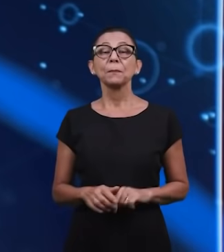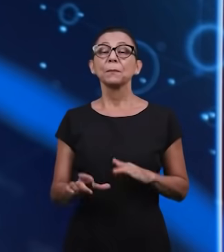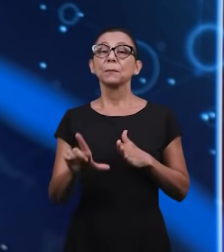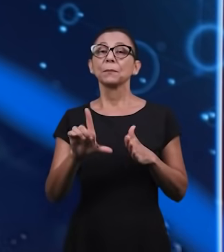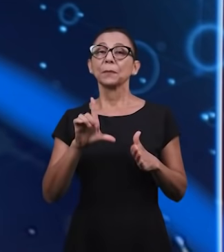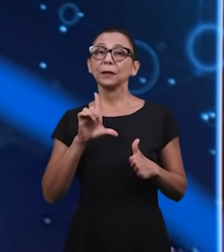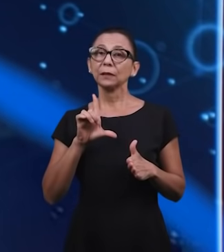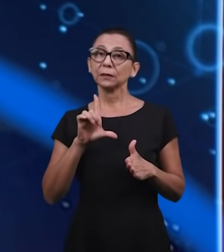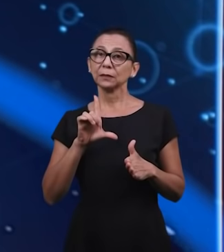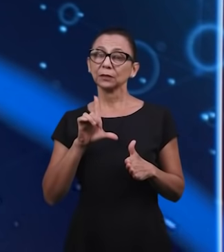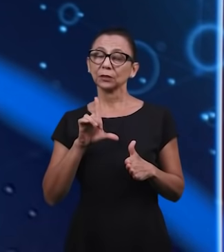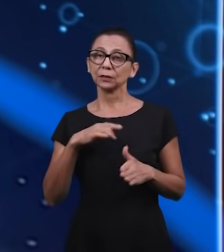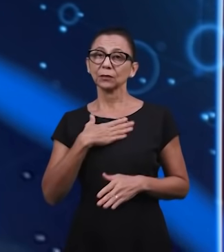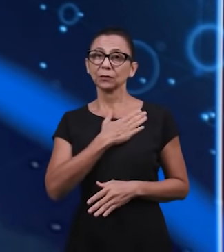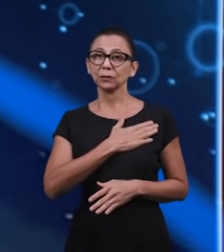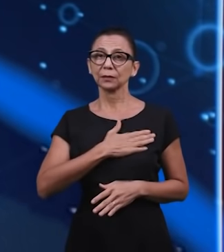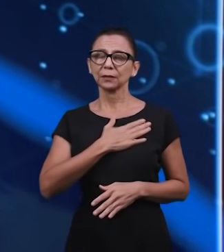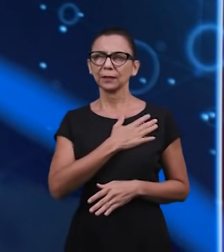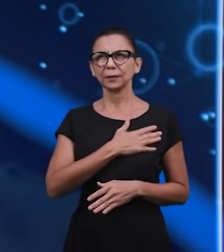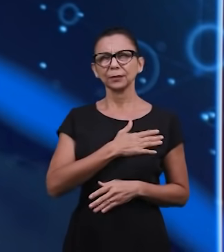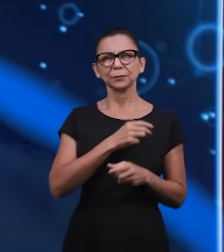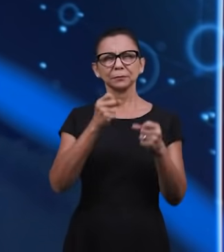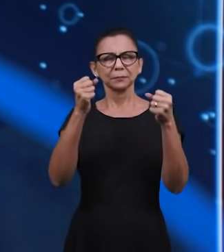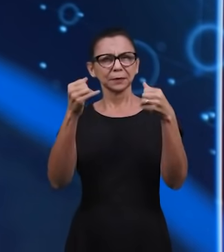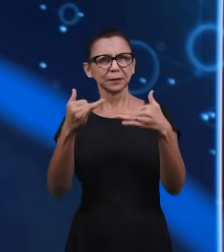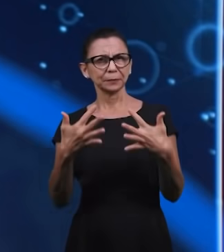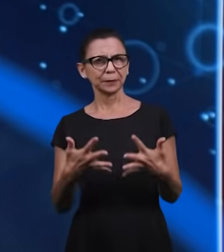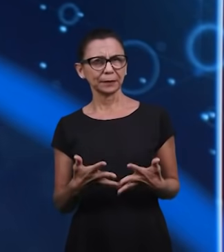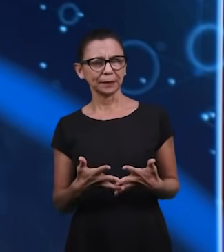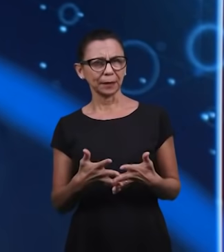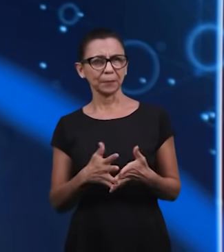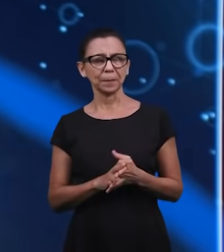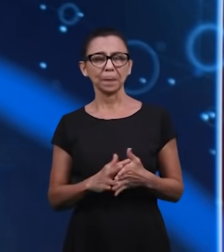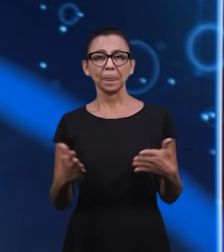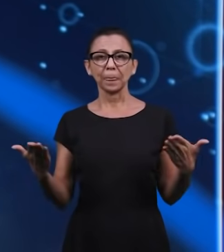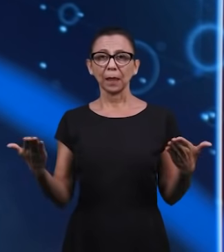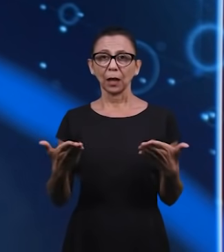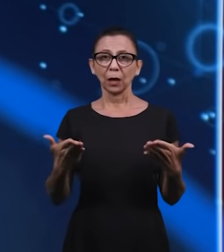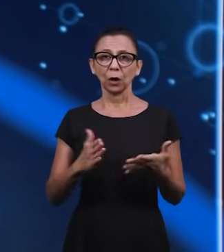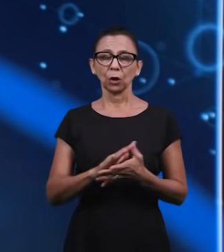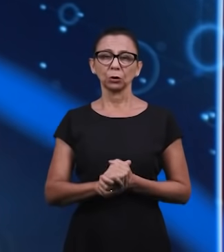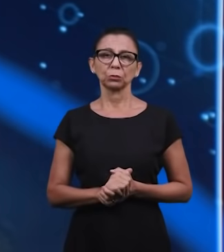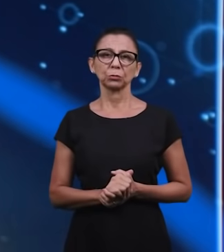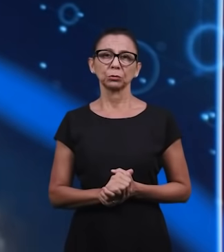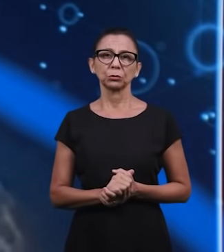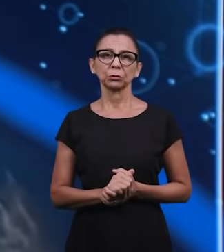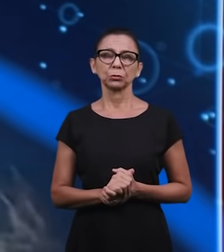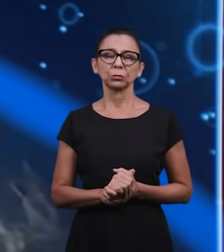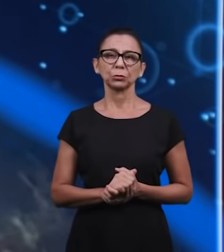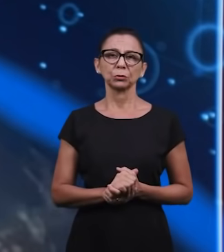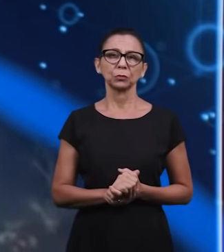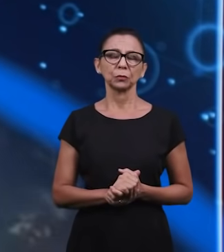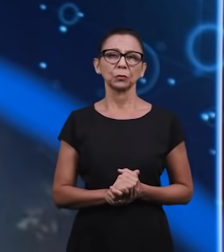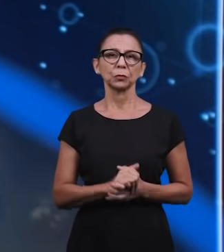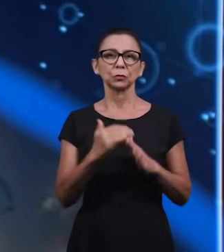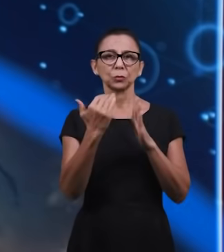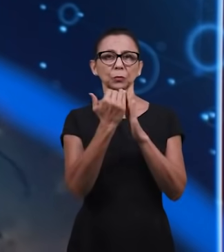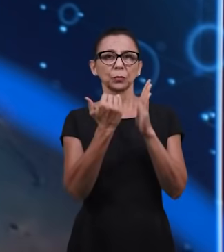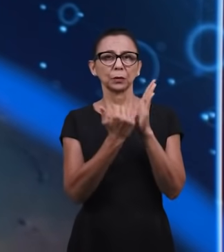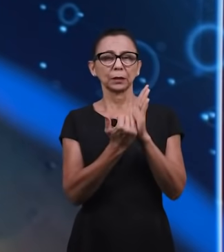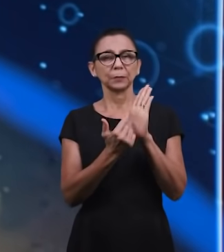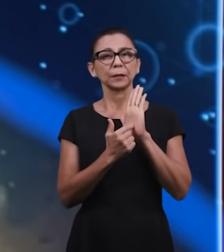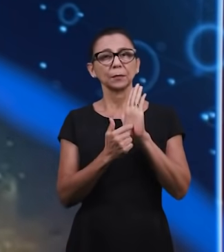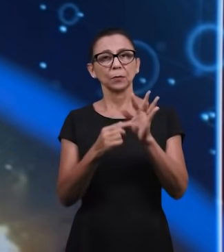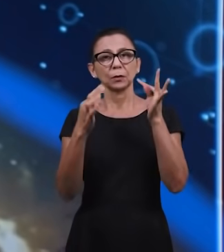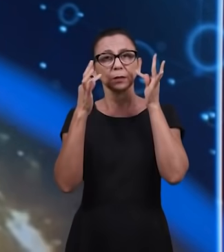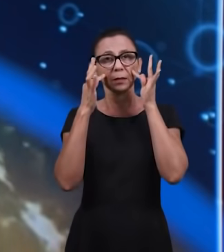gostaríamos, antes disso, de esclarecer que hoje a nossa transmissão dos nossos testemunhos vindos do